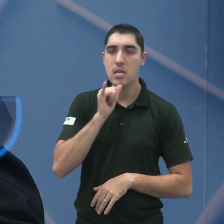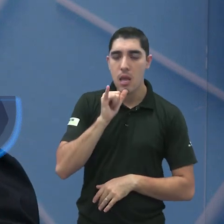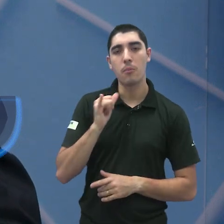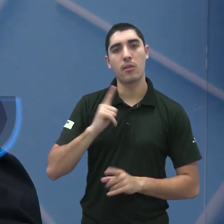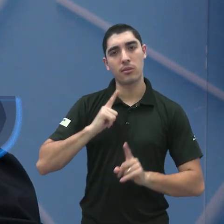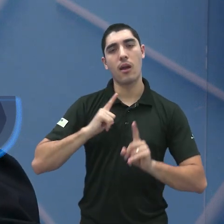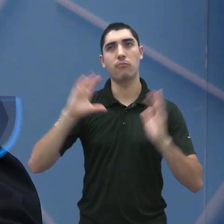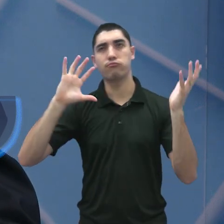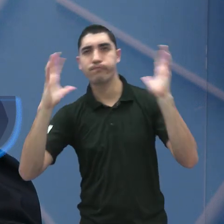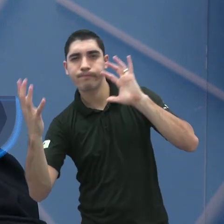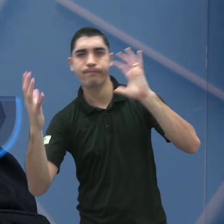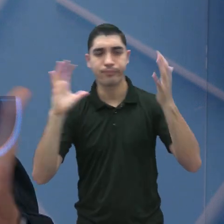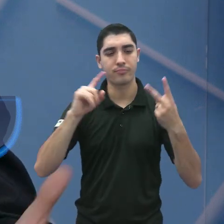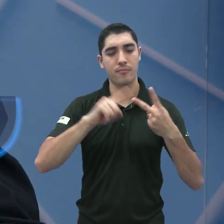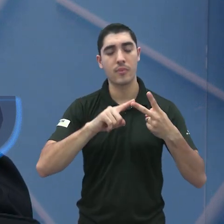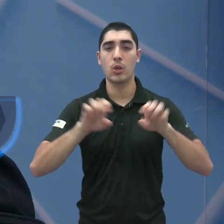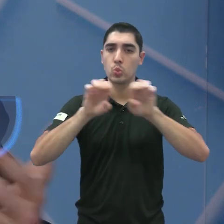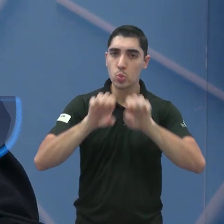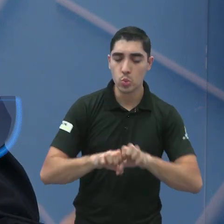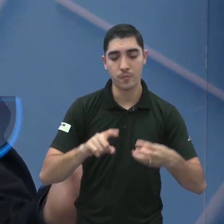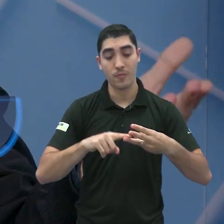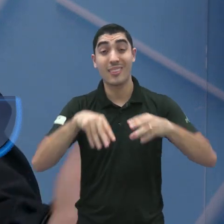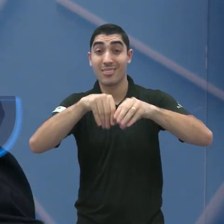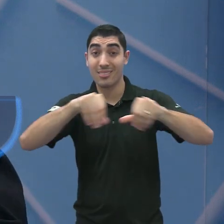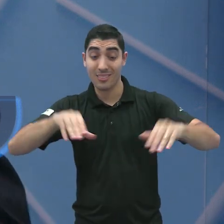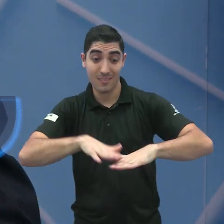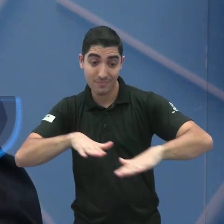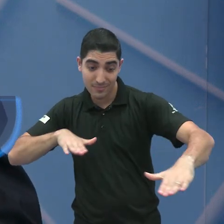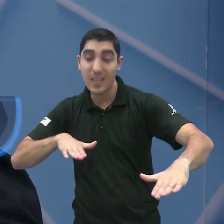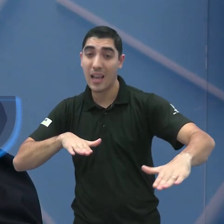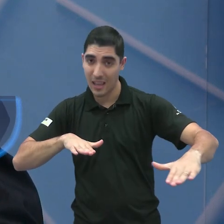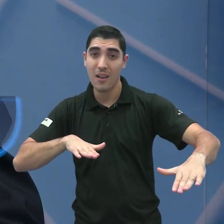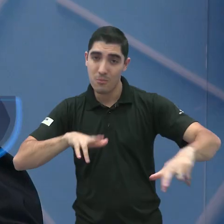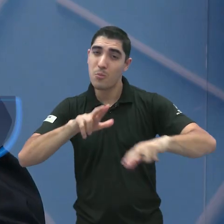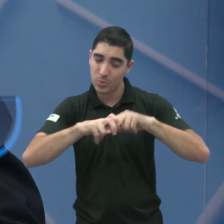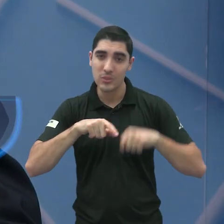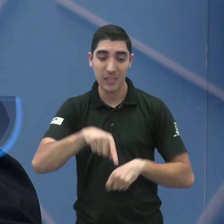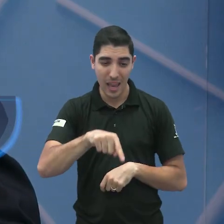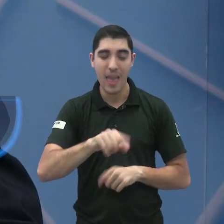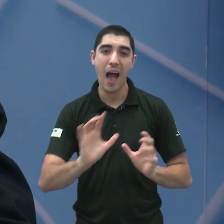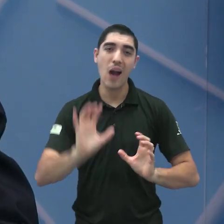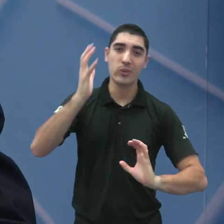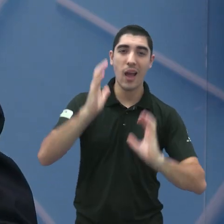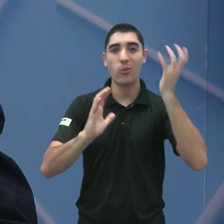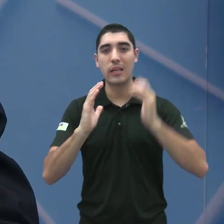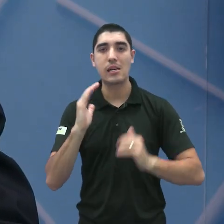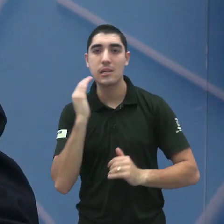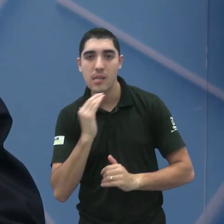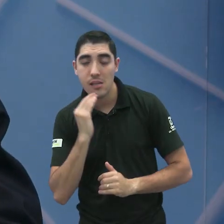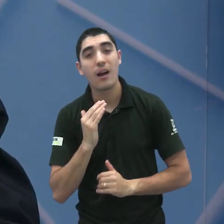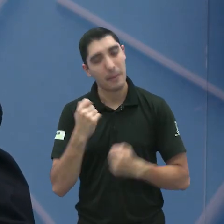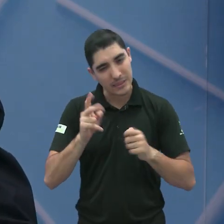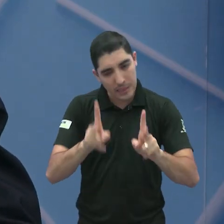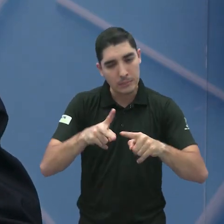à estrutura, a solo, isso aí influencia bastante na manutenção, né? Que infelizmente elas têm que acontecer